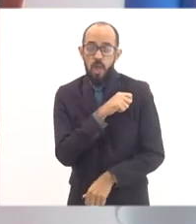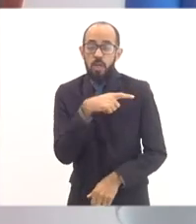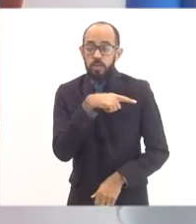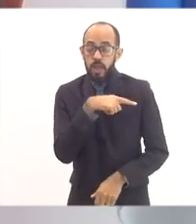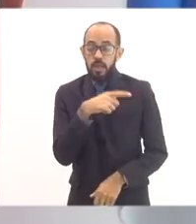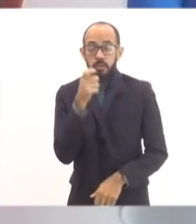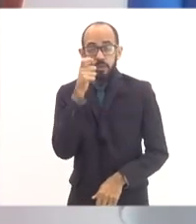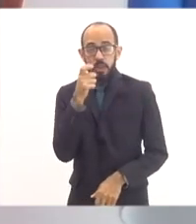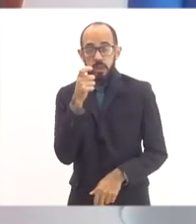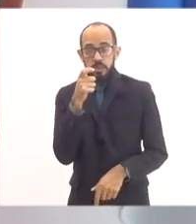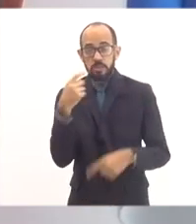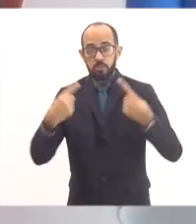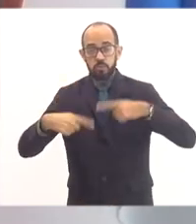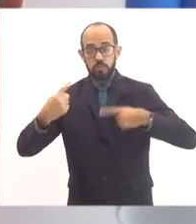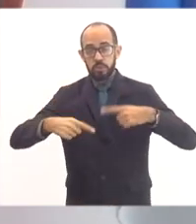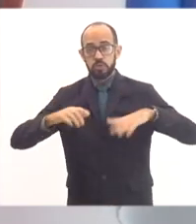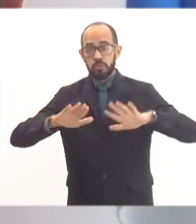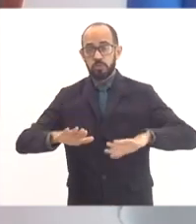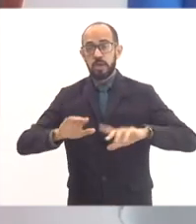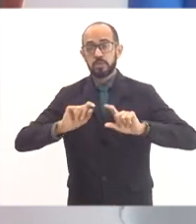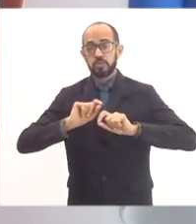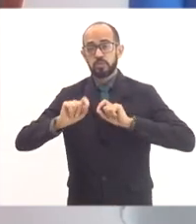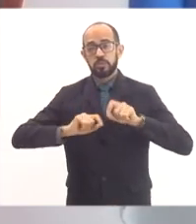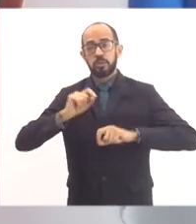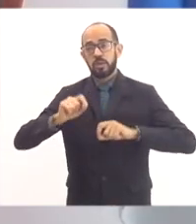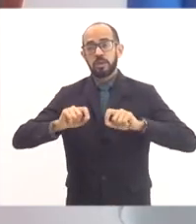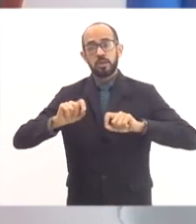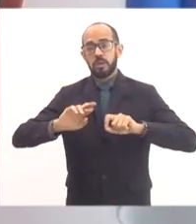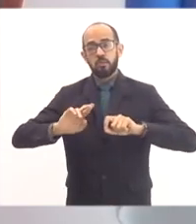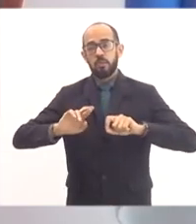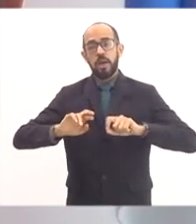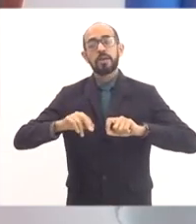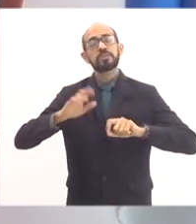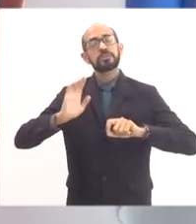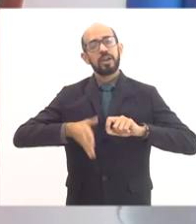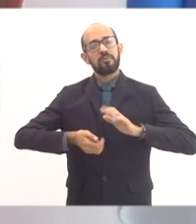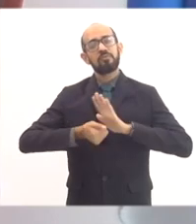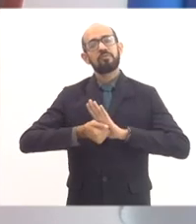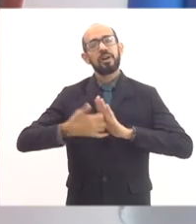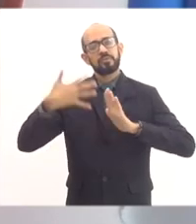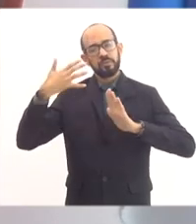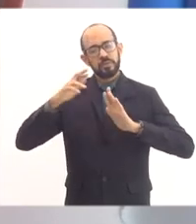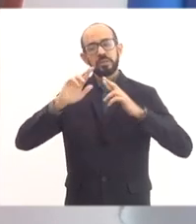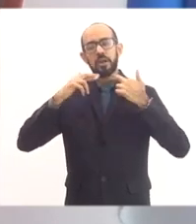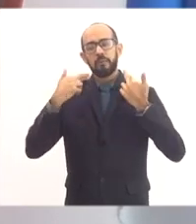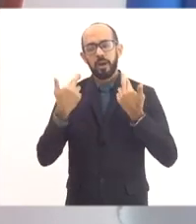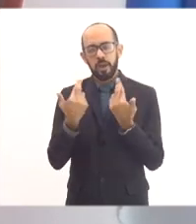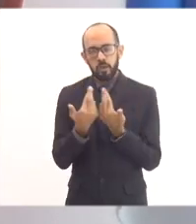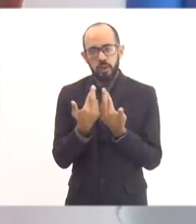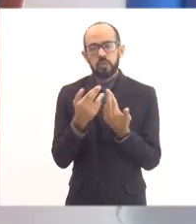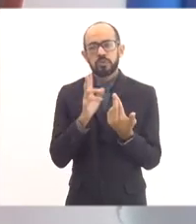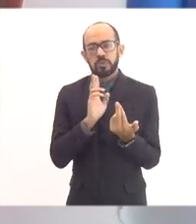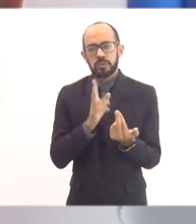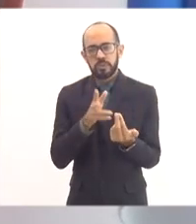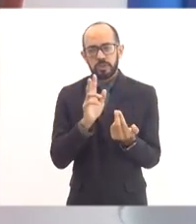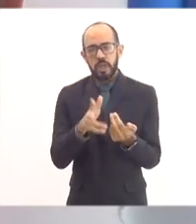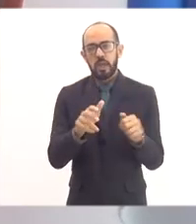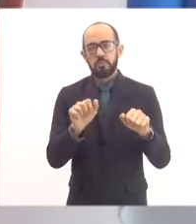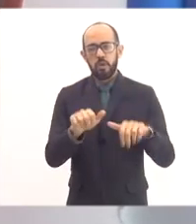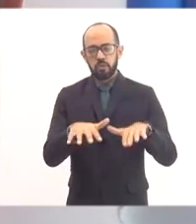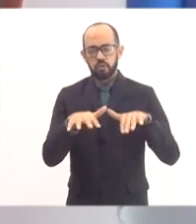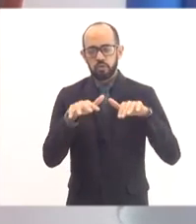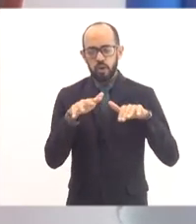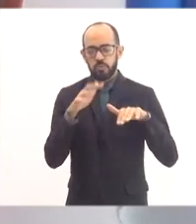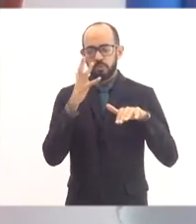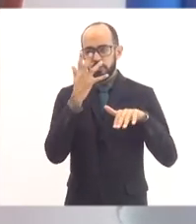se supera dessa forma. Já não é a primeira e não será a última vez que a gente está aqui reunido, sempre com o público presente, num auditório bonito,